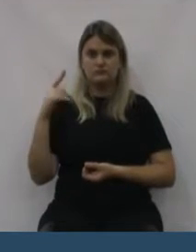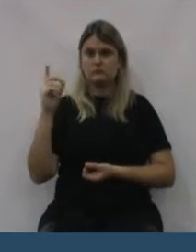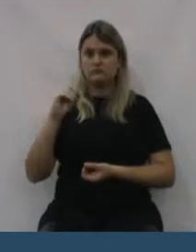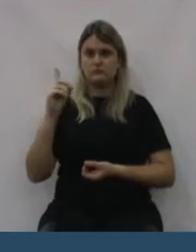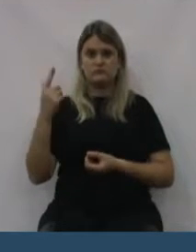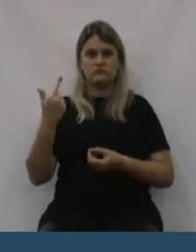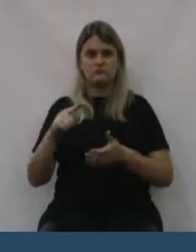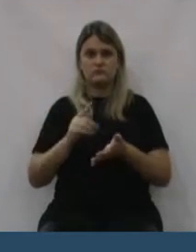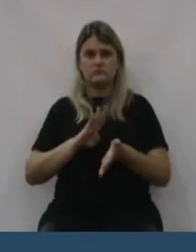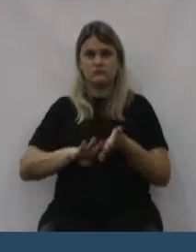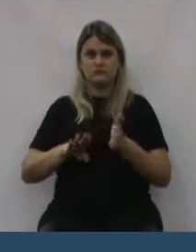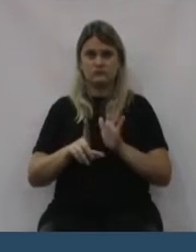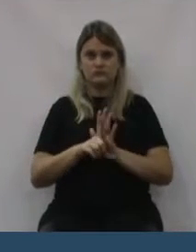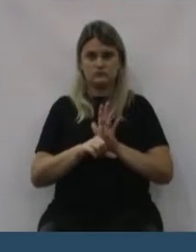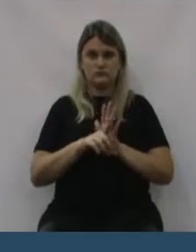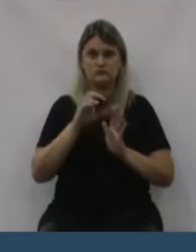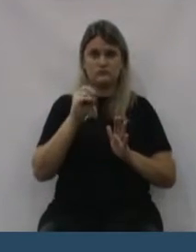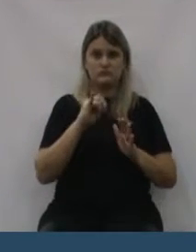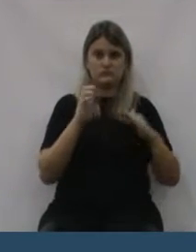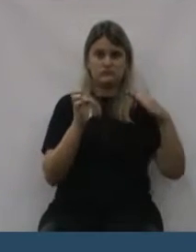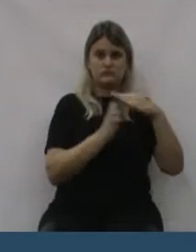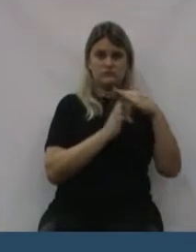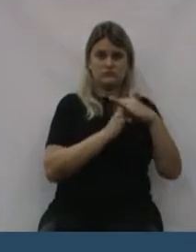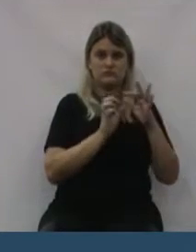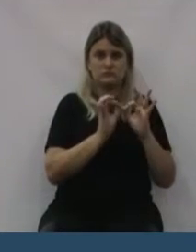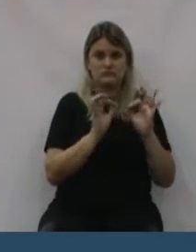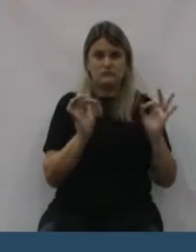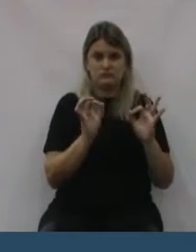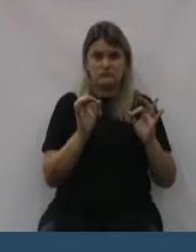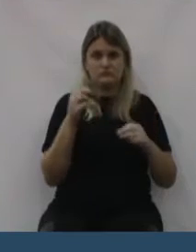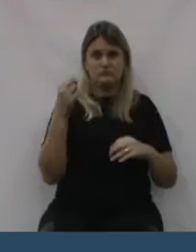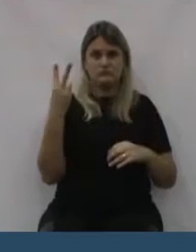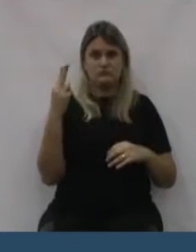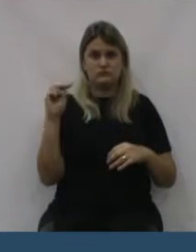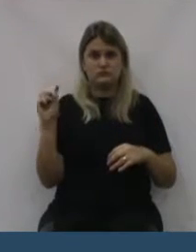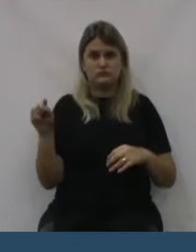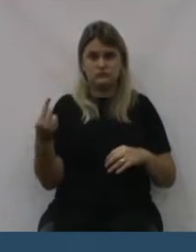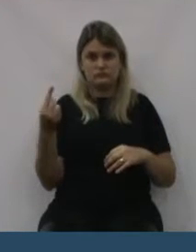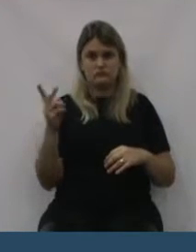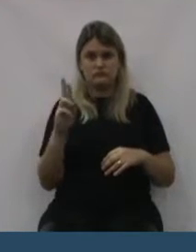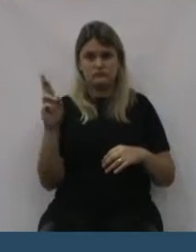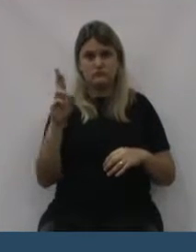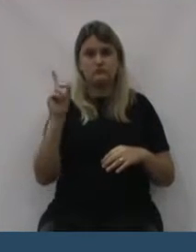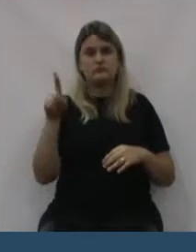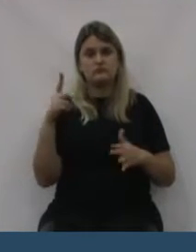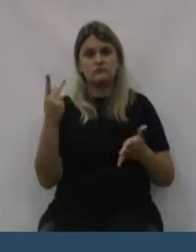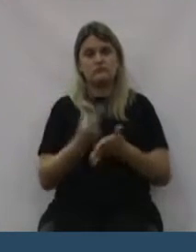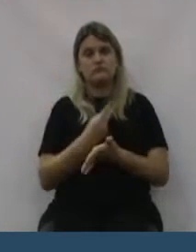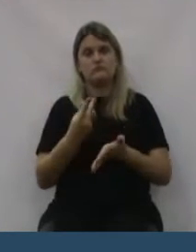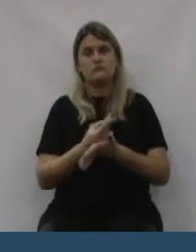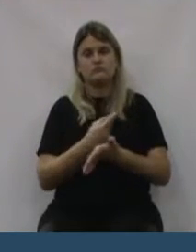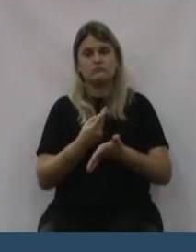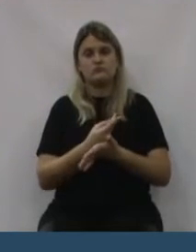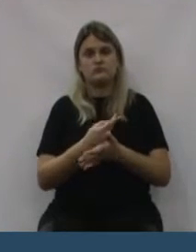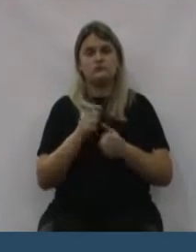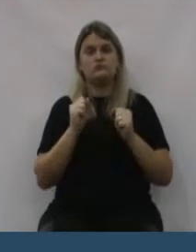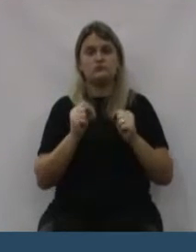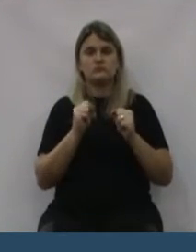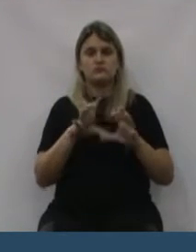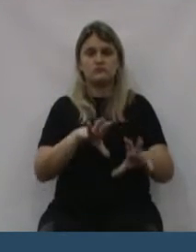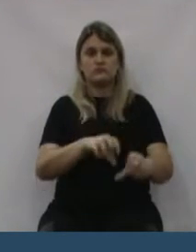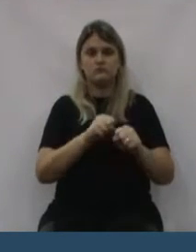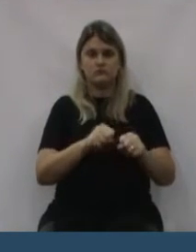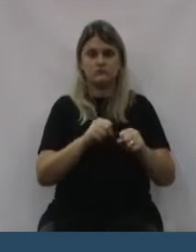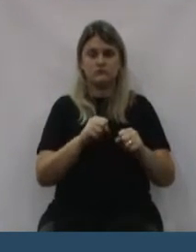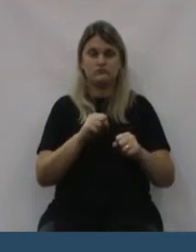para um candidato e não é uma doação ilegal. Não é ilegal. Se você tiver um candidato que tenha 2 bilhões de